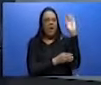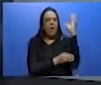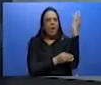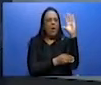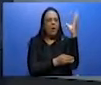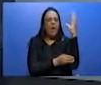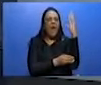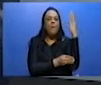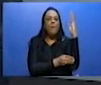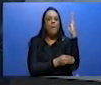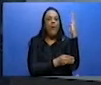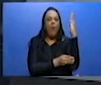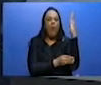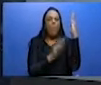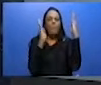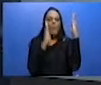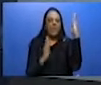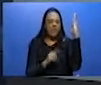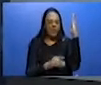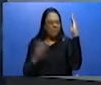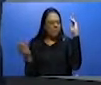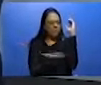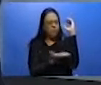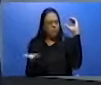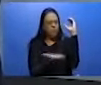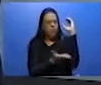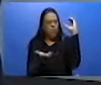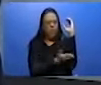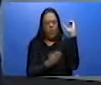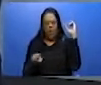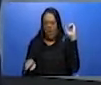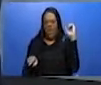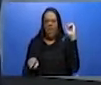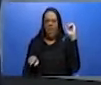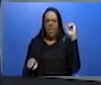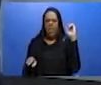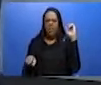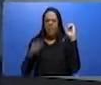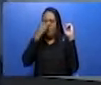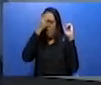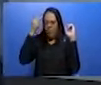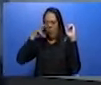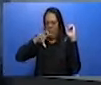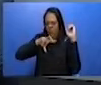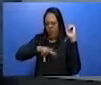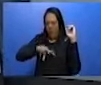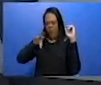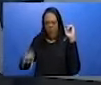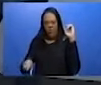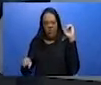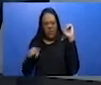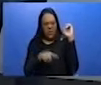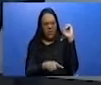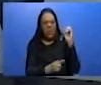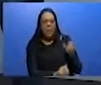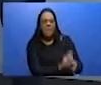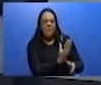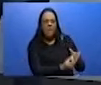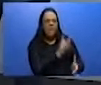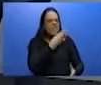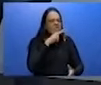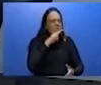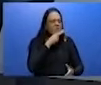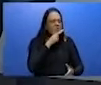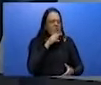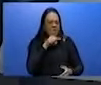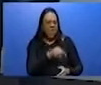estão plantando cana, tudo com o serviço escravo, o trabalho escravo dos indígenas. Esse negócio parece que não